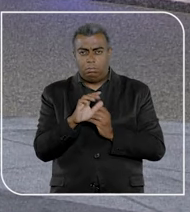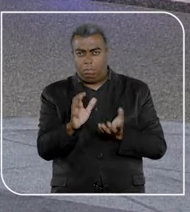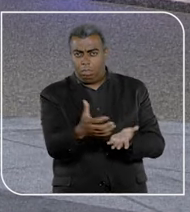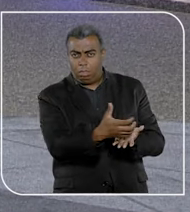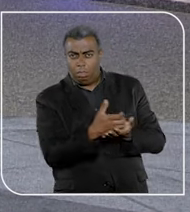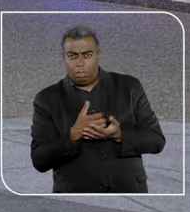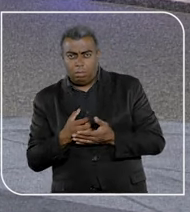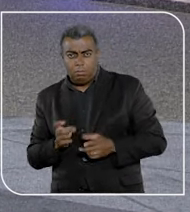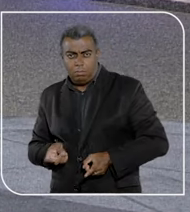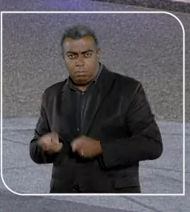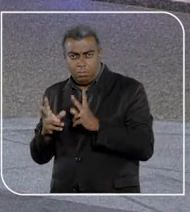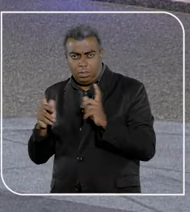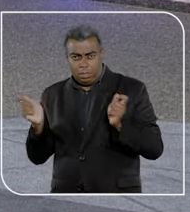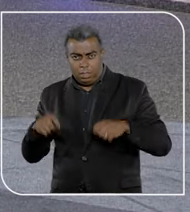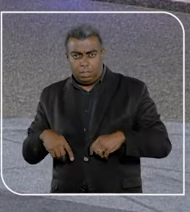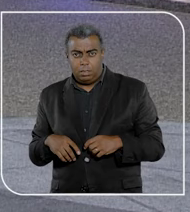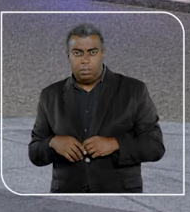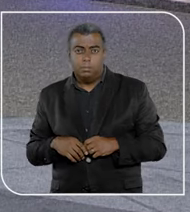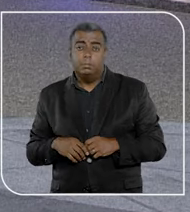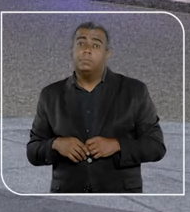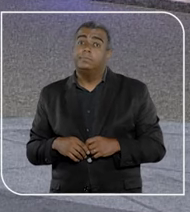pode ser penhorado também?